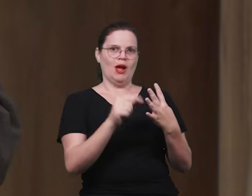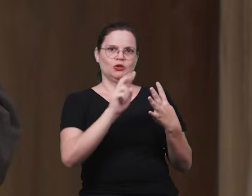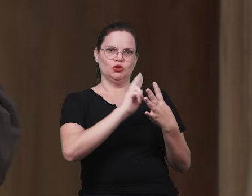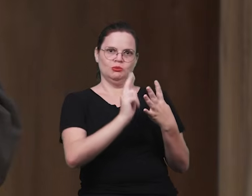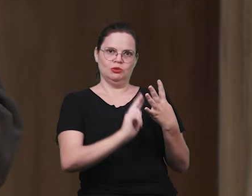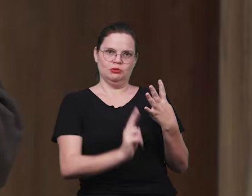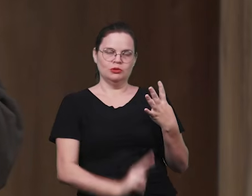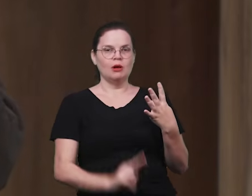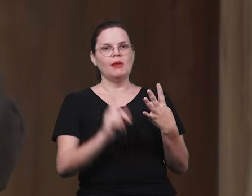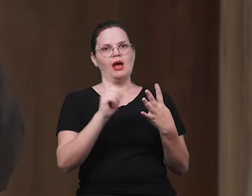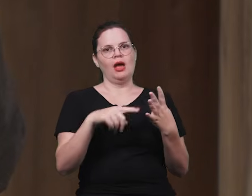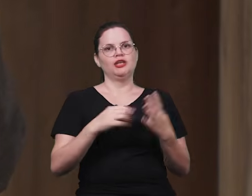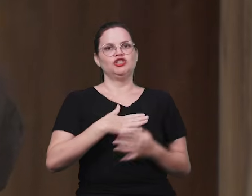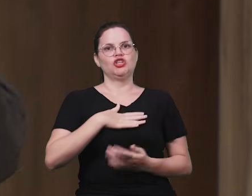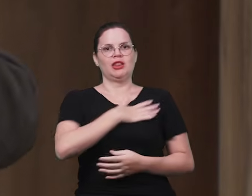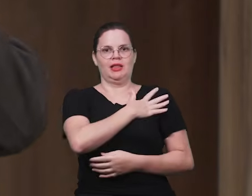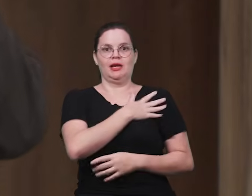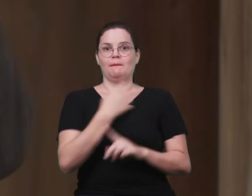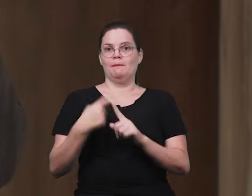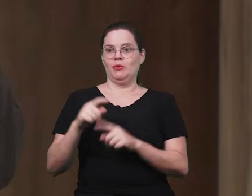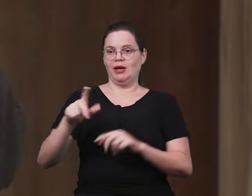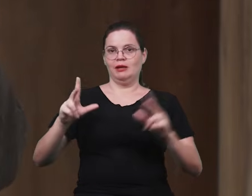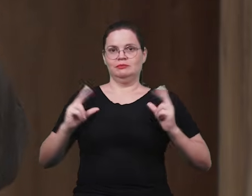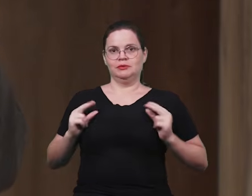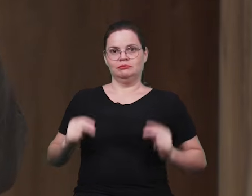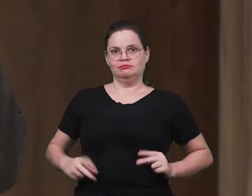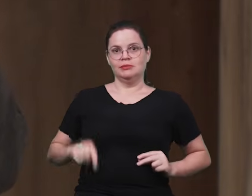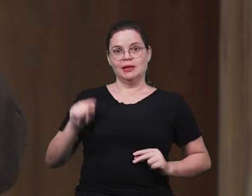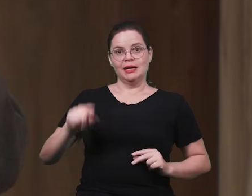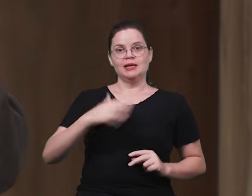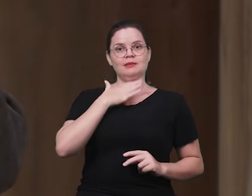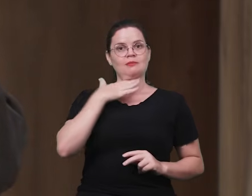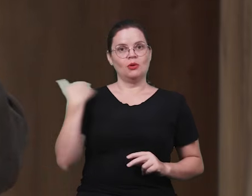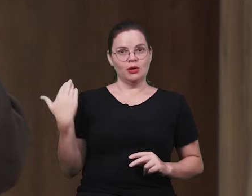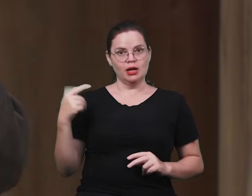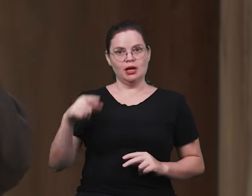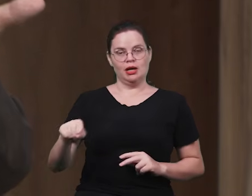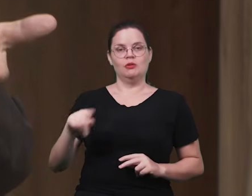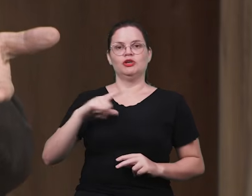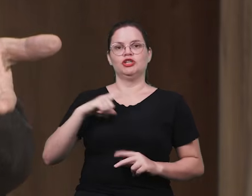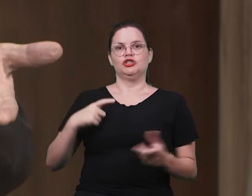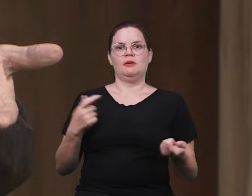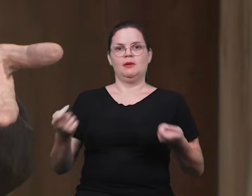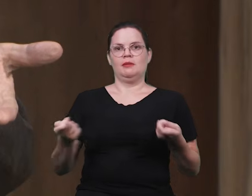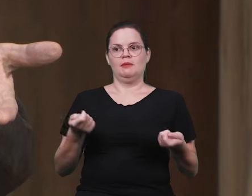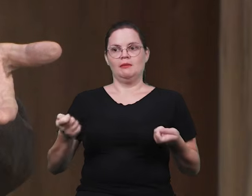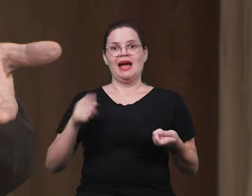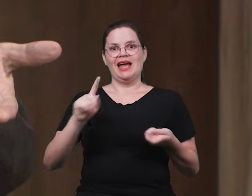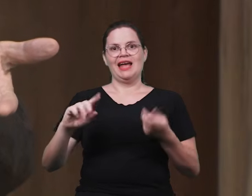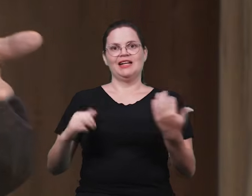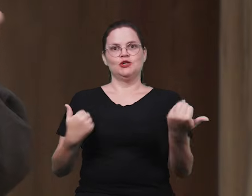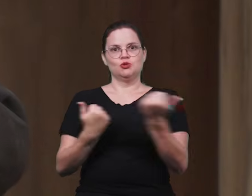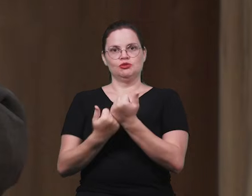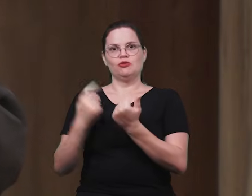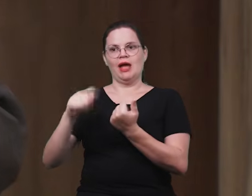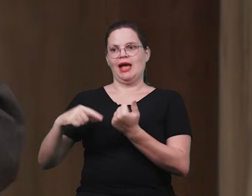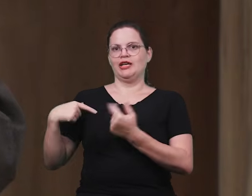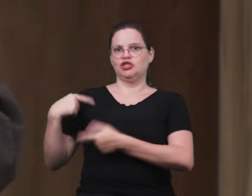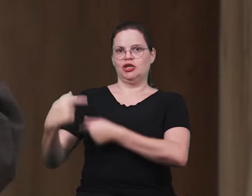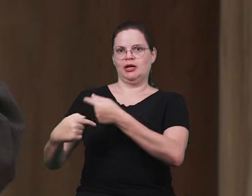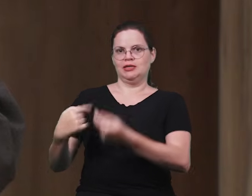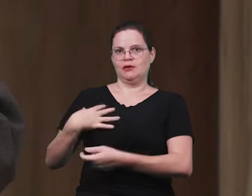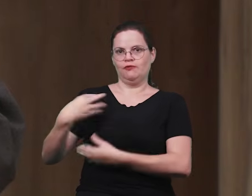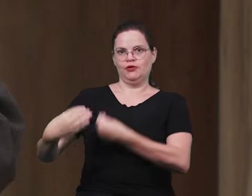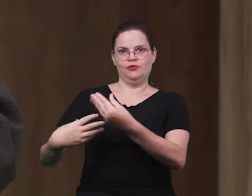morreu, o reino, o extenso reino, ao invés de ser passado para os seus descendentes, foi